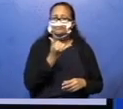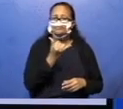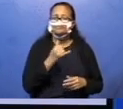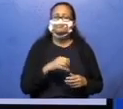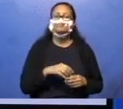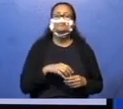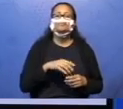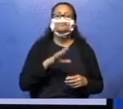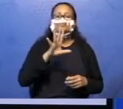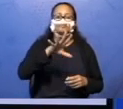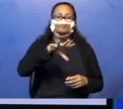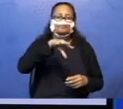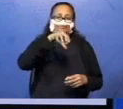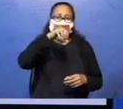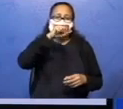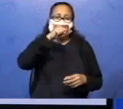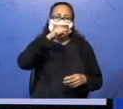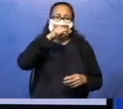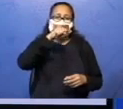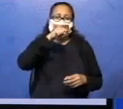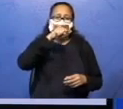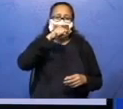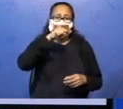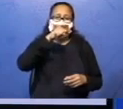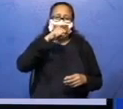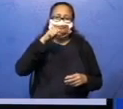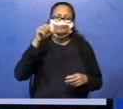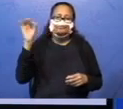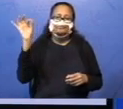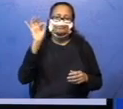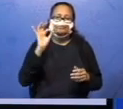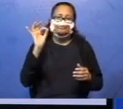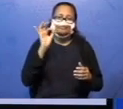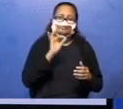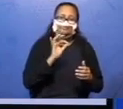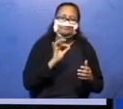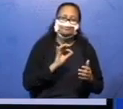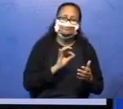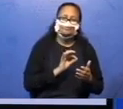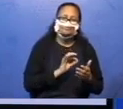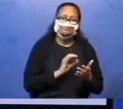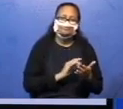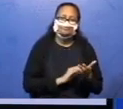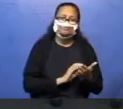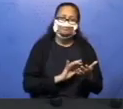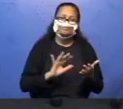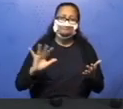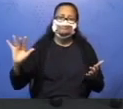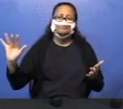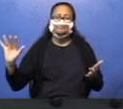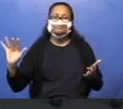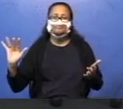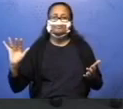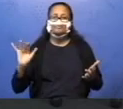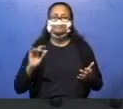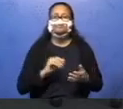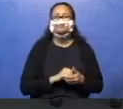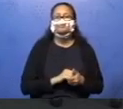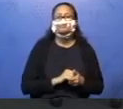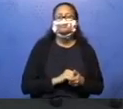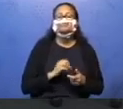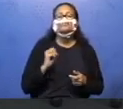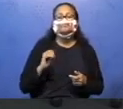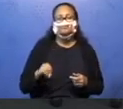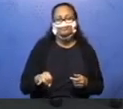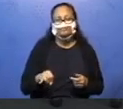cheiros para atrair agentes polinizadores. Agentes polinizadores?